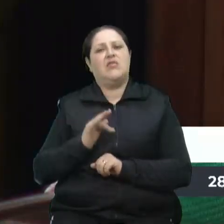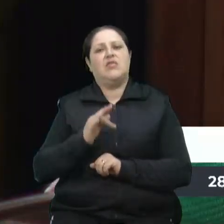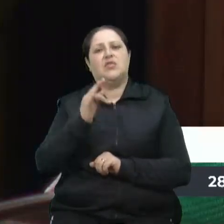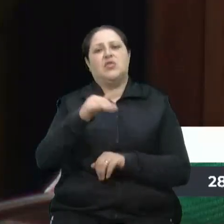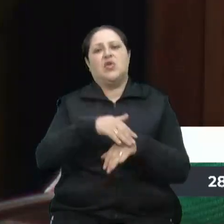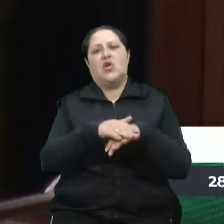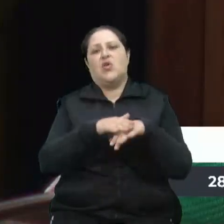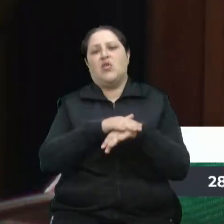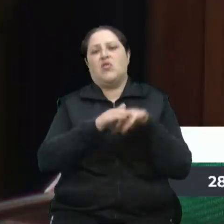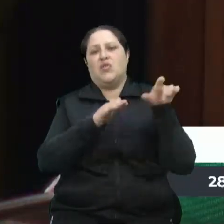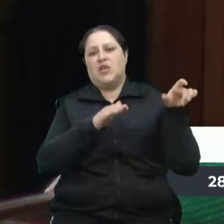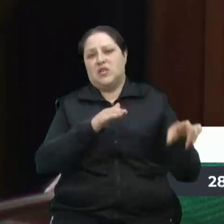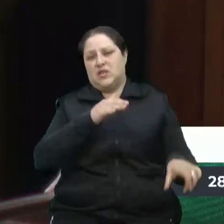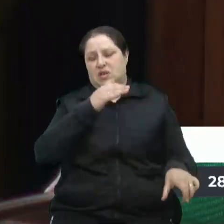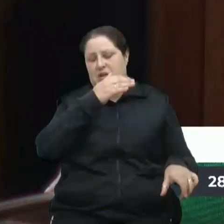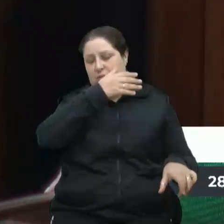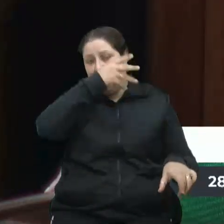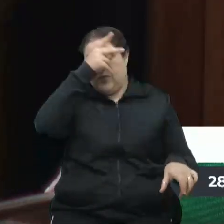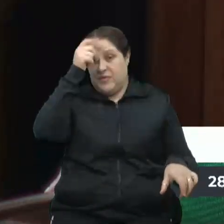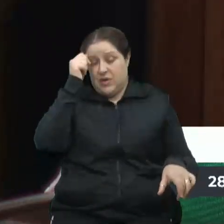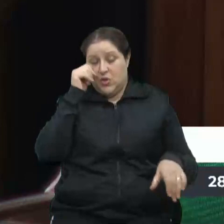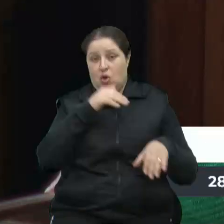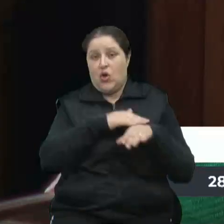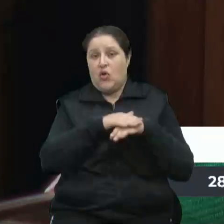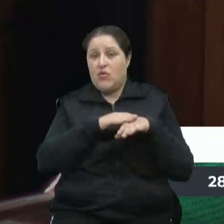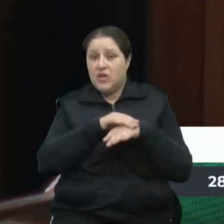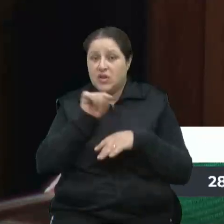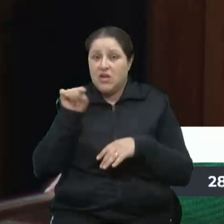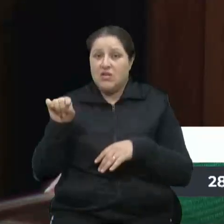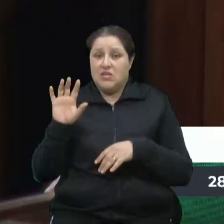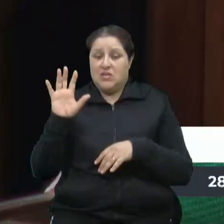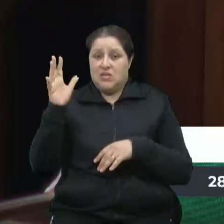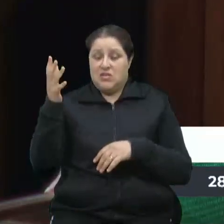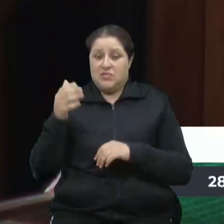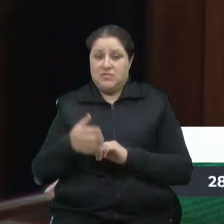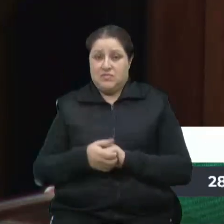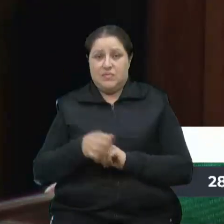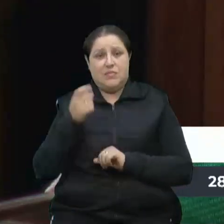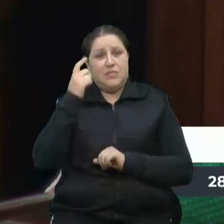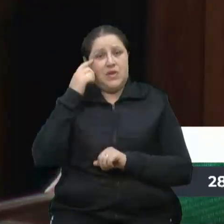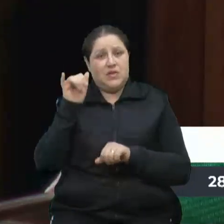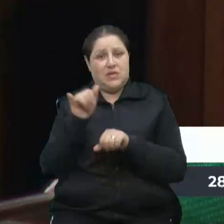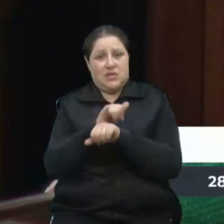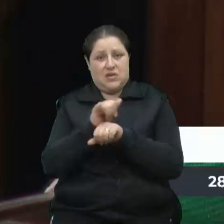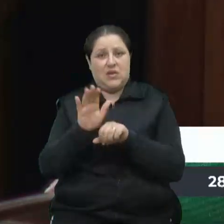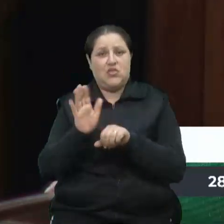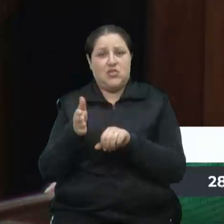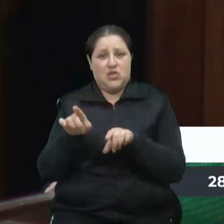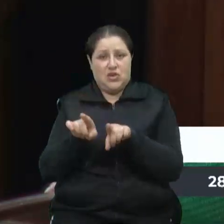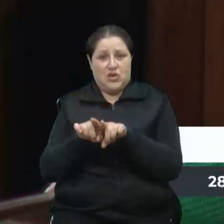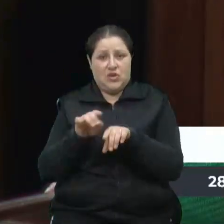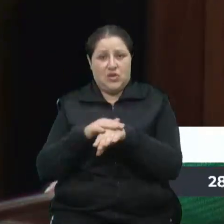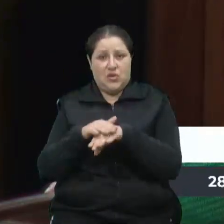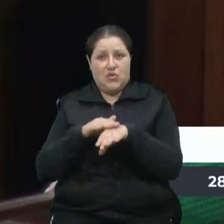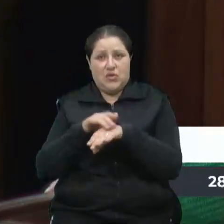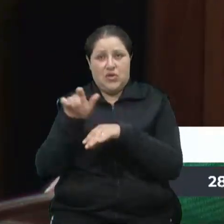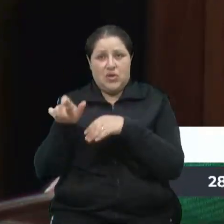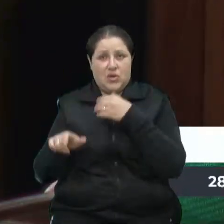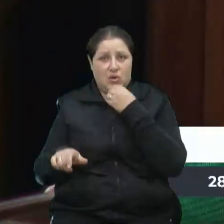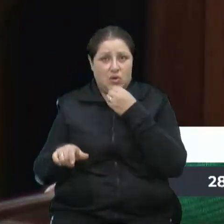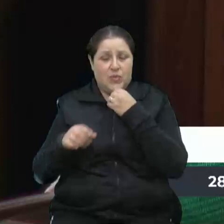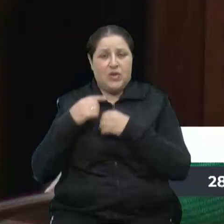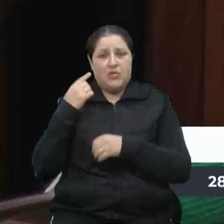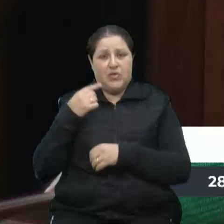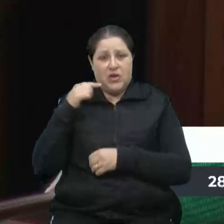sobre essa situação seriamente, pensar alternativas. Eu também procurei um advogado, Cláudio Libardi, aqui da